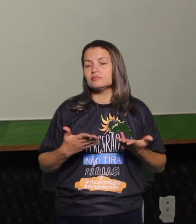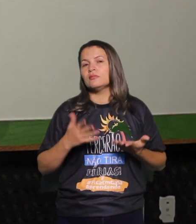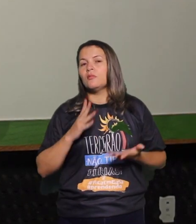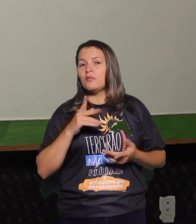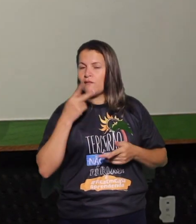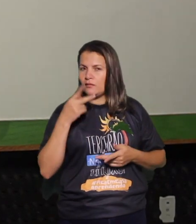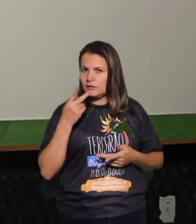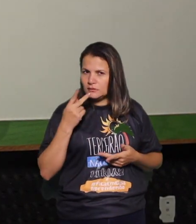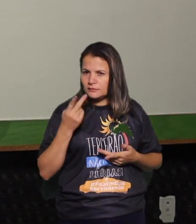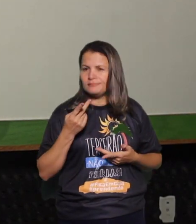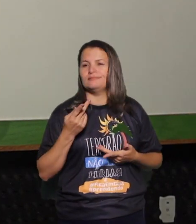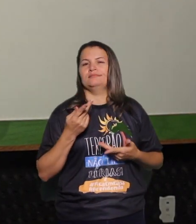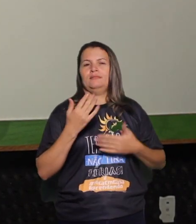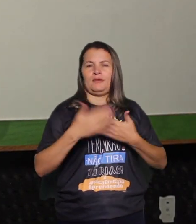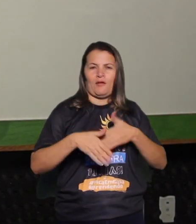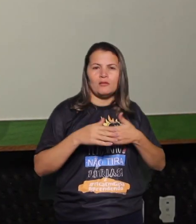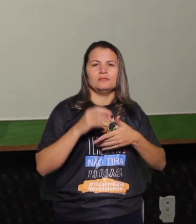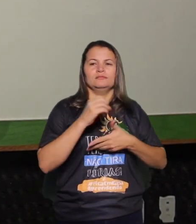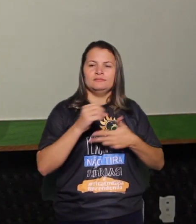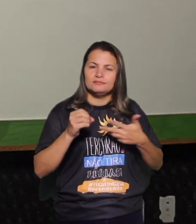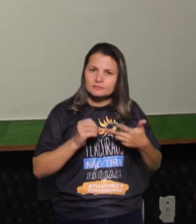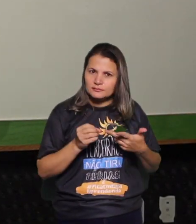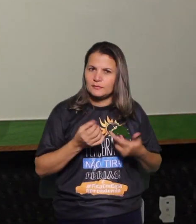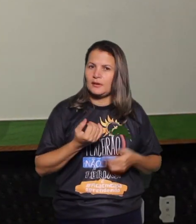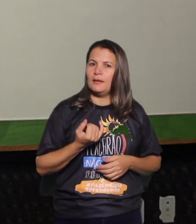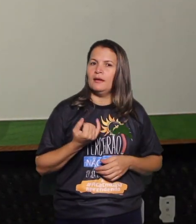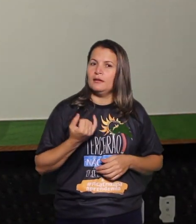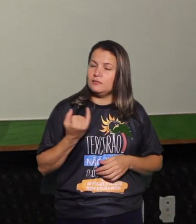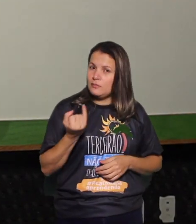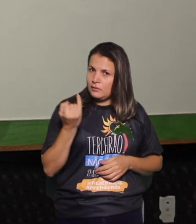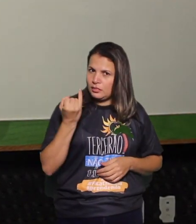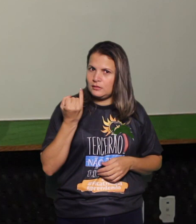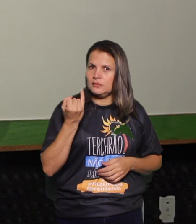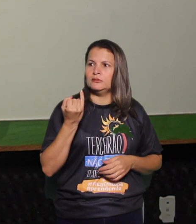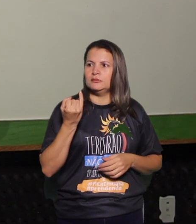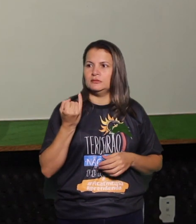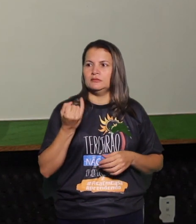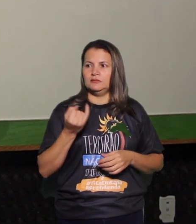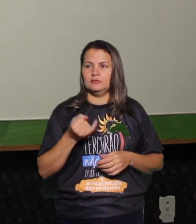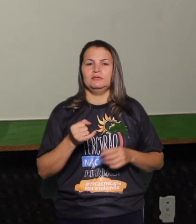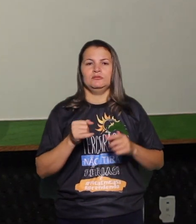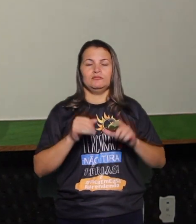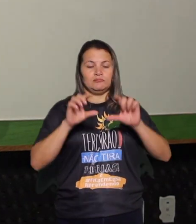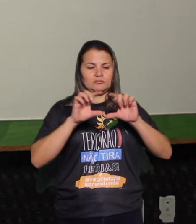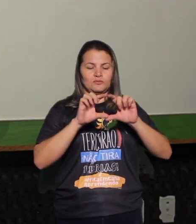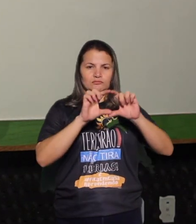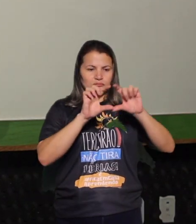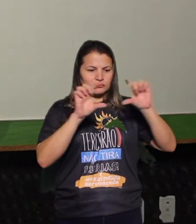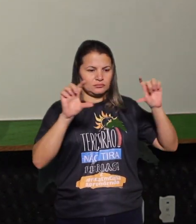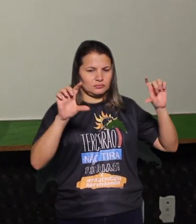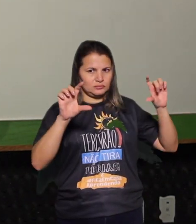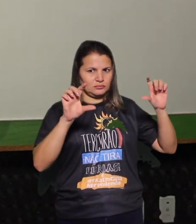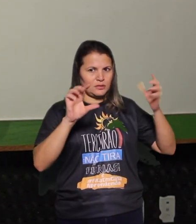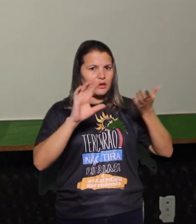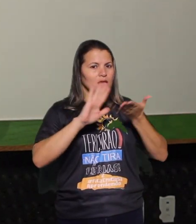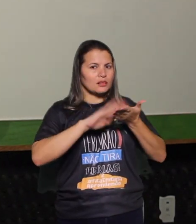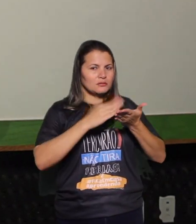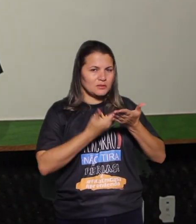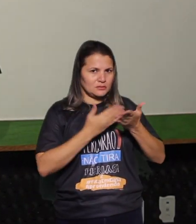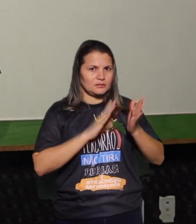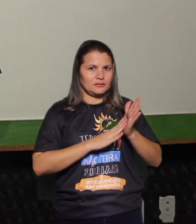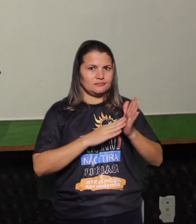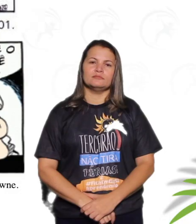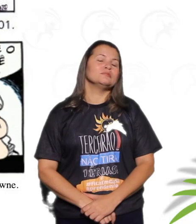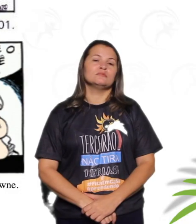de vestibular, é muito comum a interpretação de tiras, de quadrinhos. Vamos ver uns quadrinhos que eu trouxe